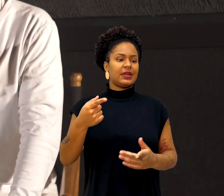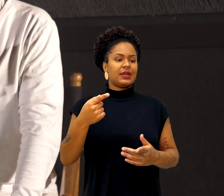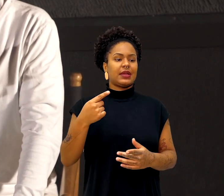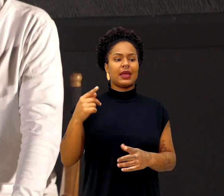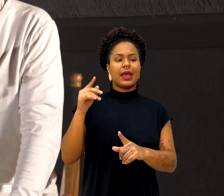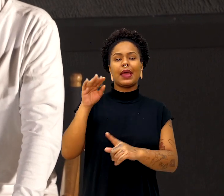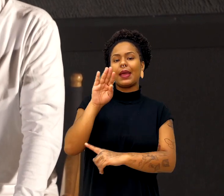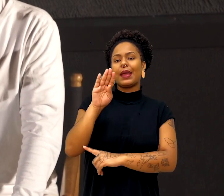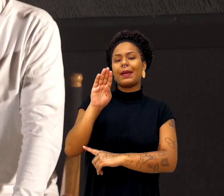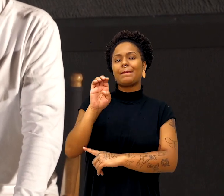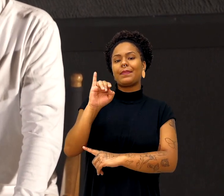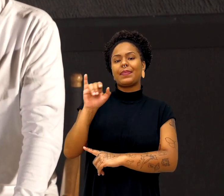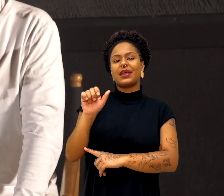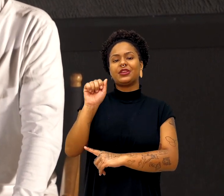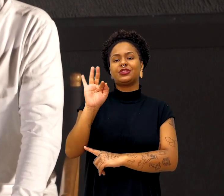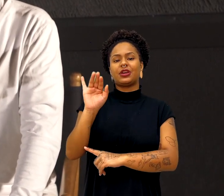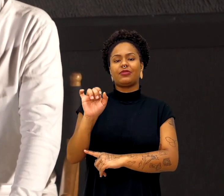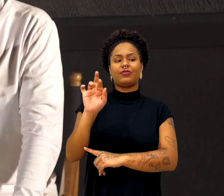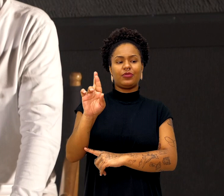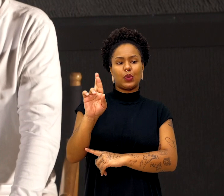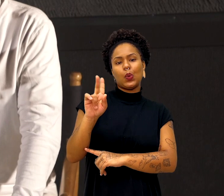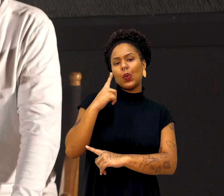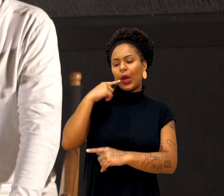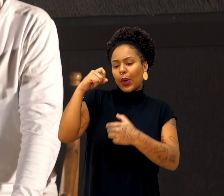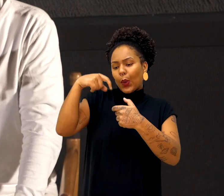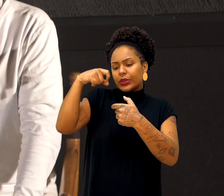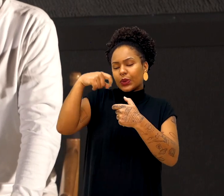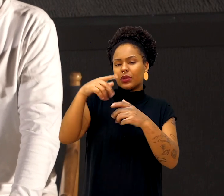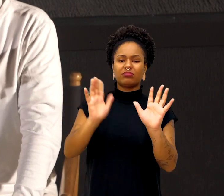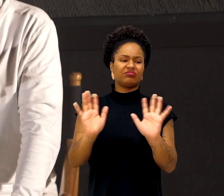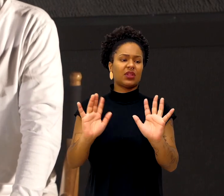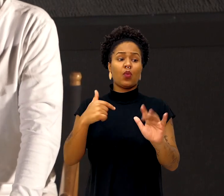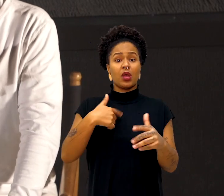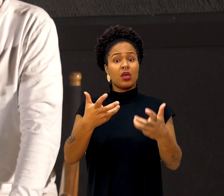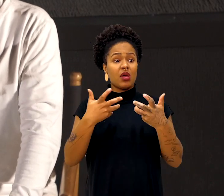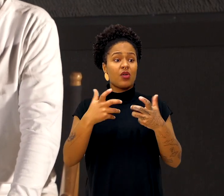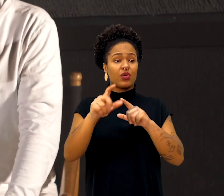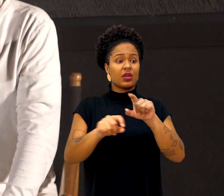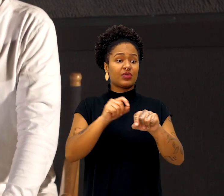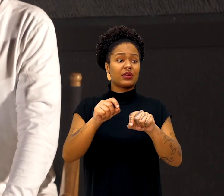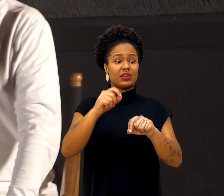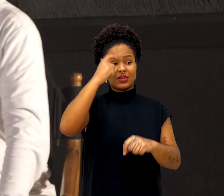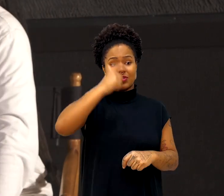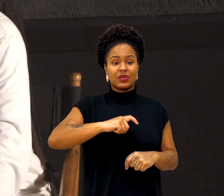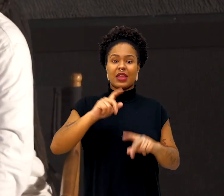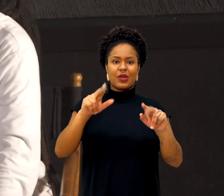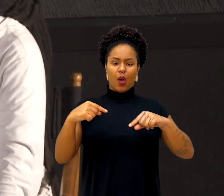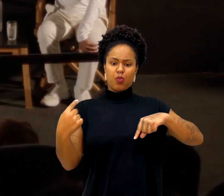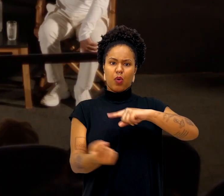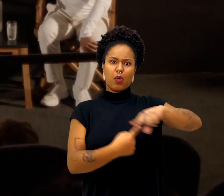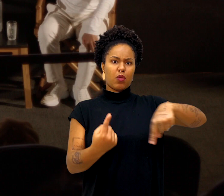do beija-flor que eu estou fora. Botar gotinha. Não, eu quero... Se o